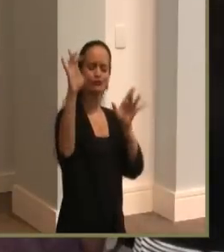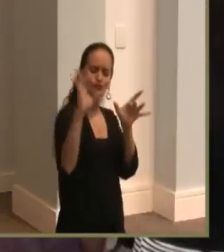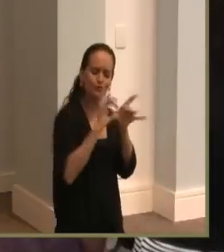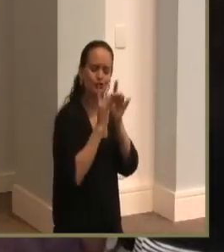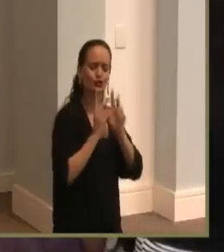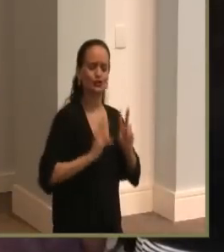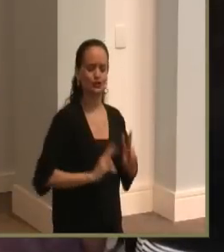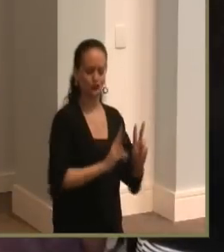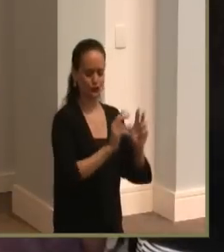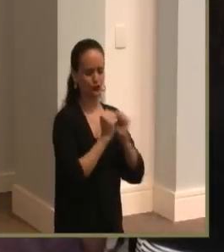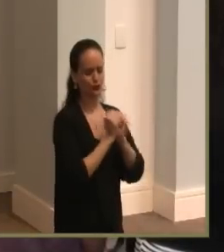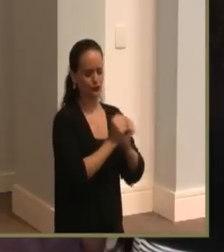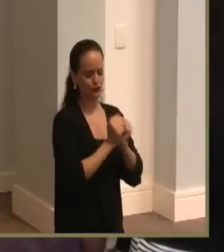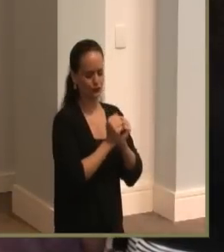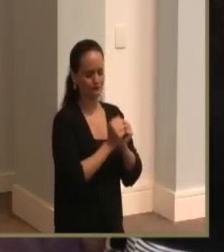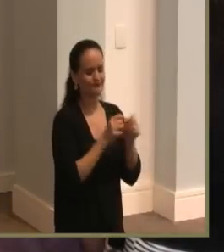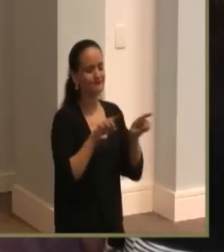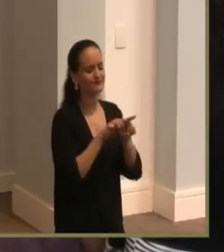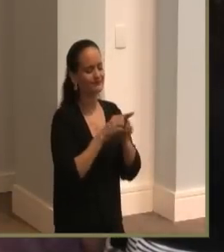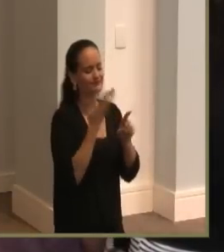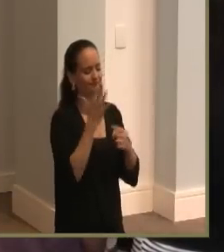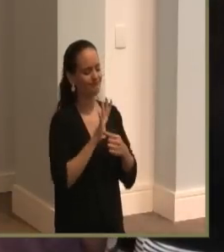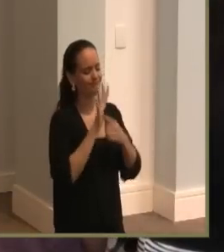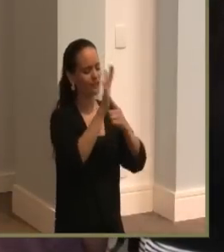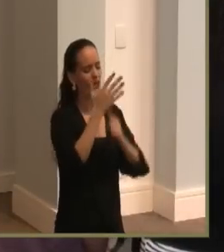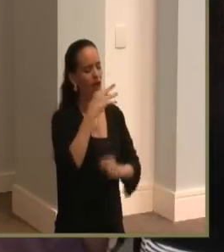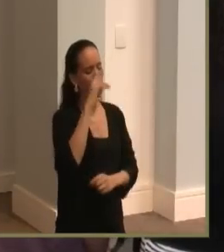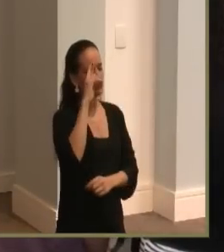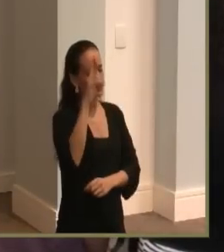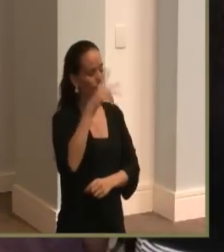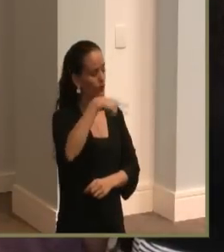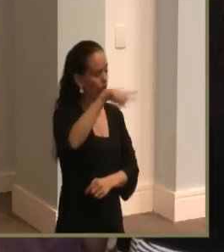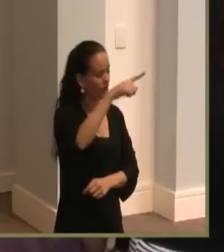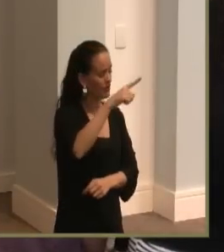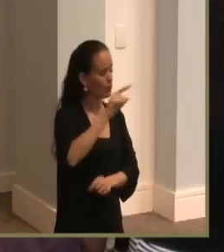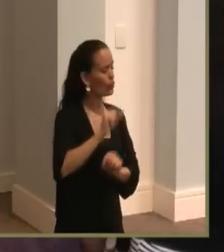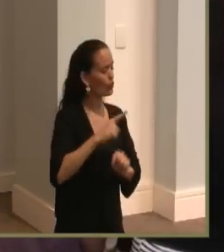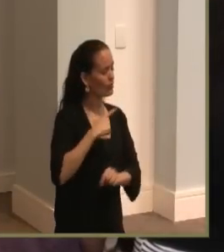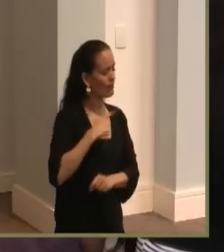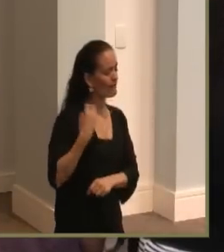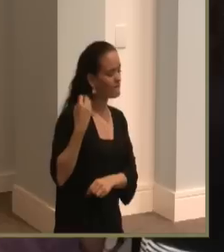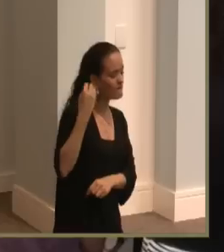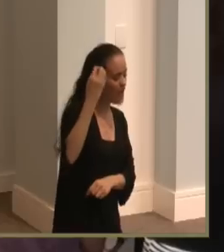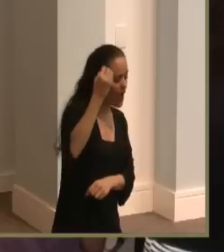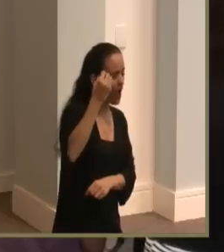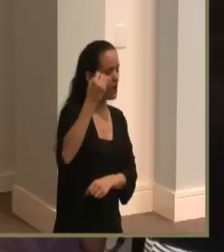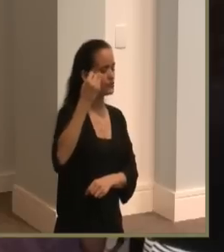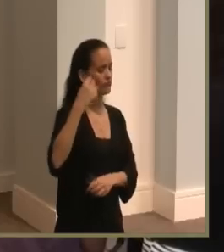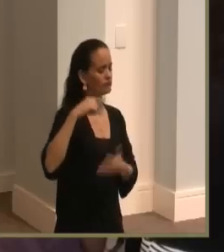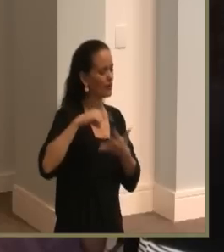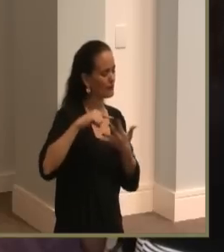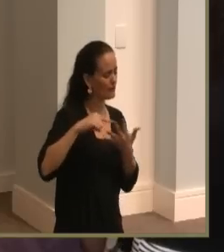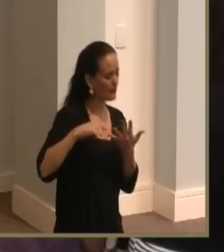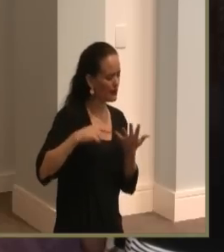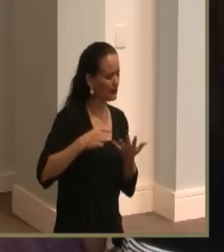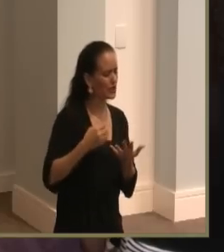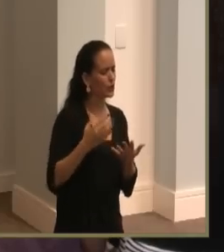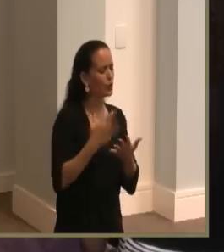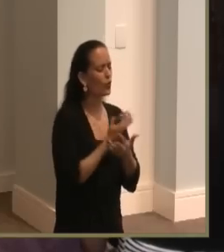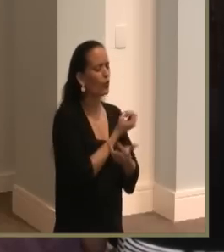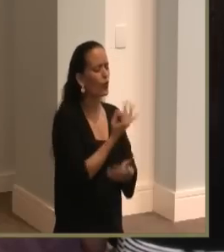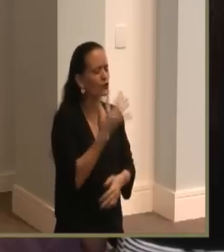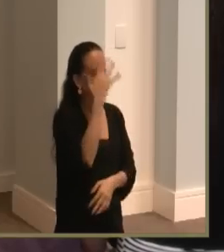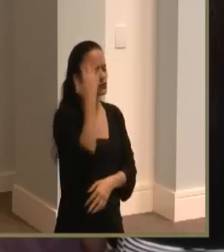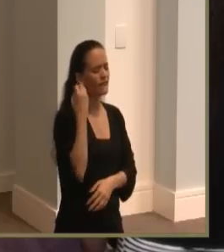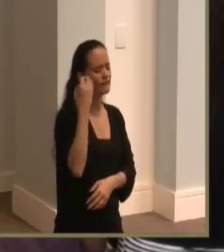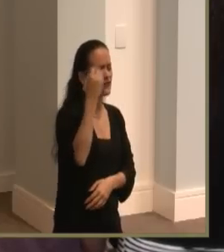Pai, queremos também colocar diante do Senhor aqueles irmãos que estarão viajando, Pai. nosso irmão Adriano, que pede oração pela sua viagem,